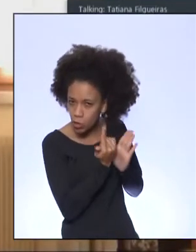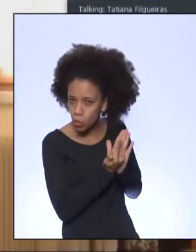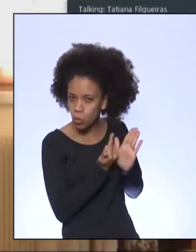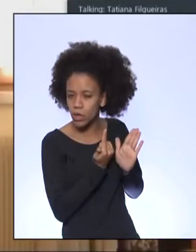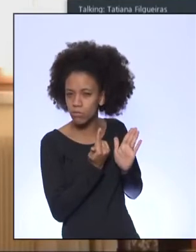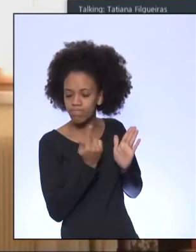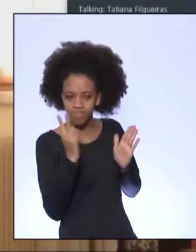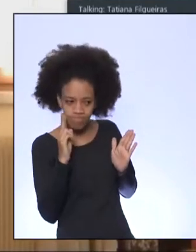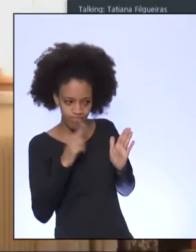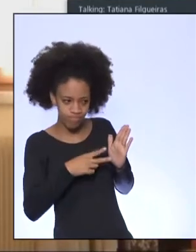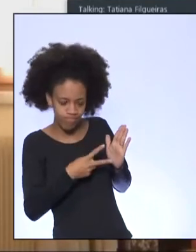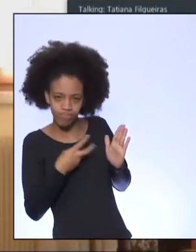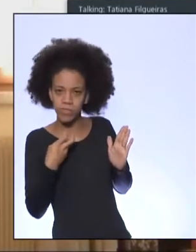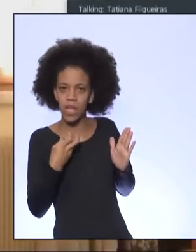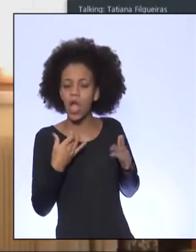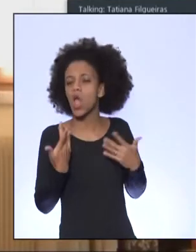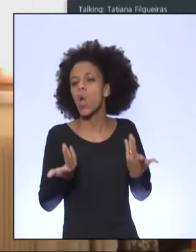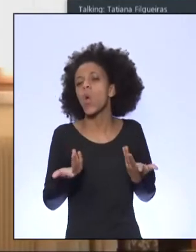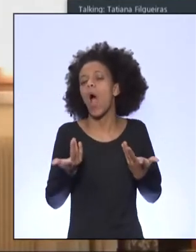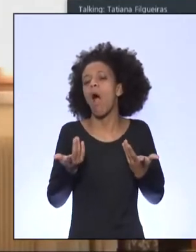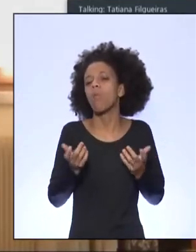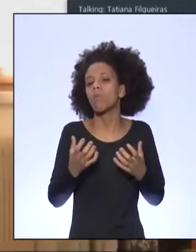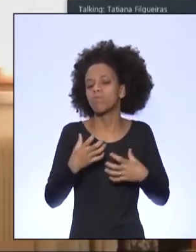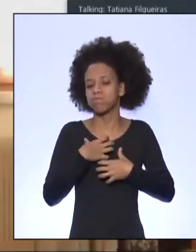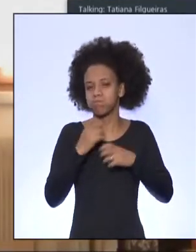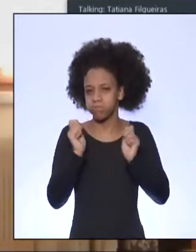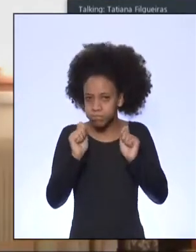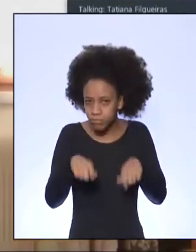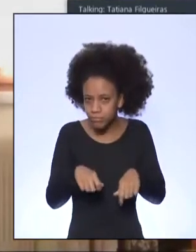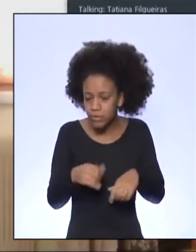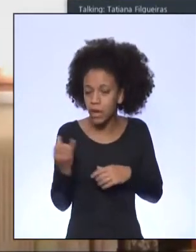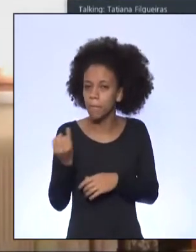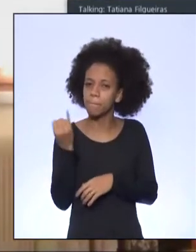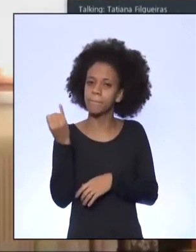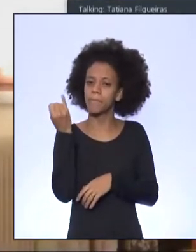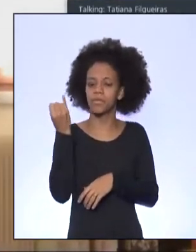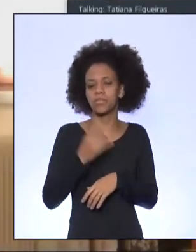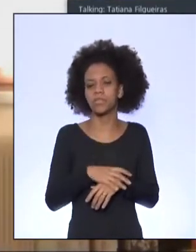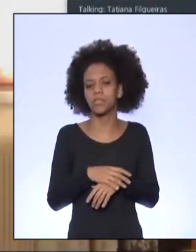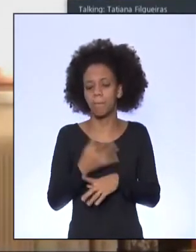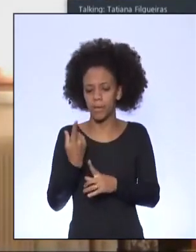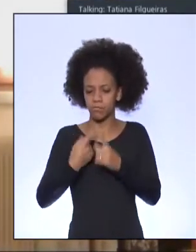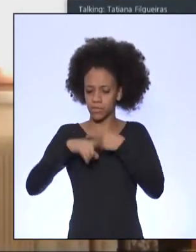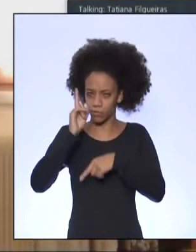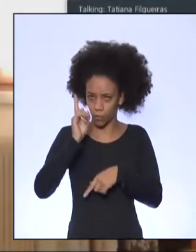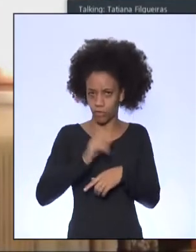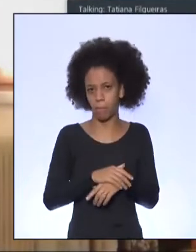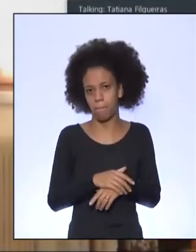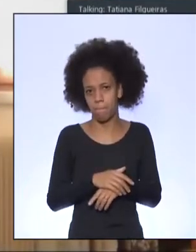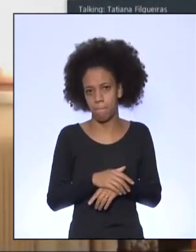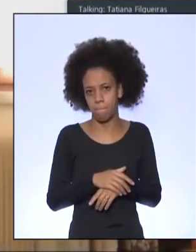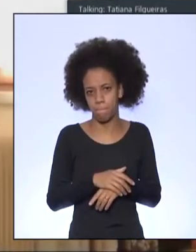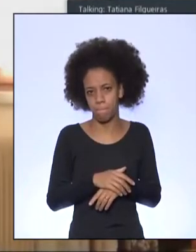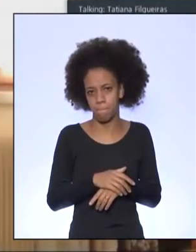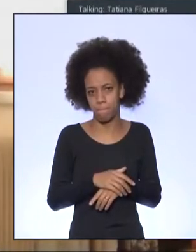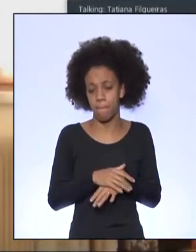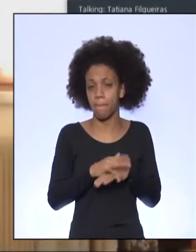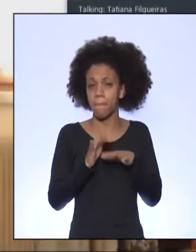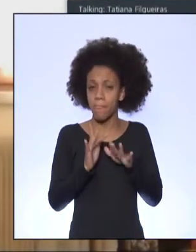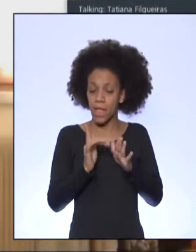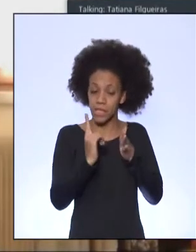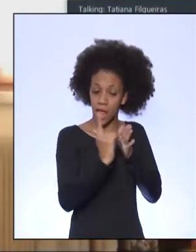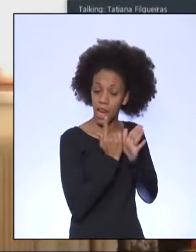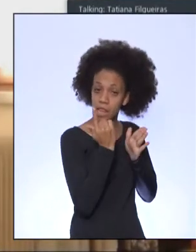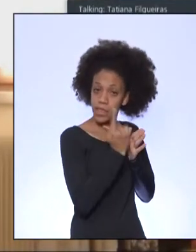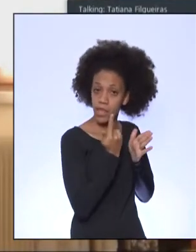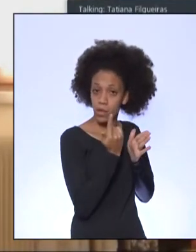são as competências socioemocionais dos professores que são mais importantes para que ele se desenvolva, né? Essa literatura,